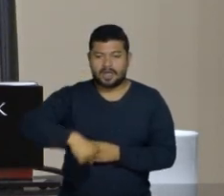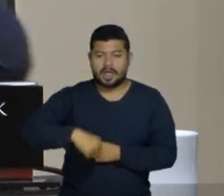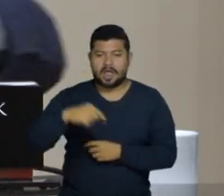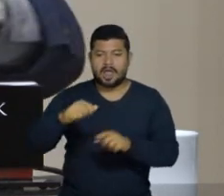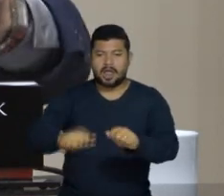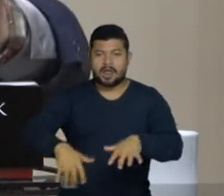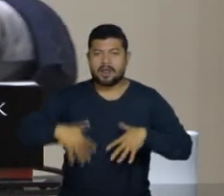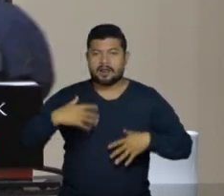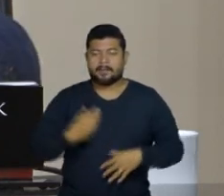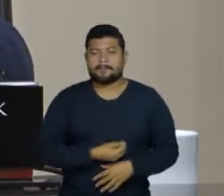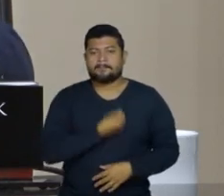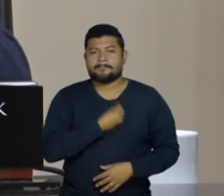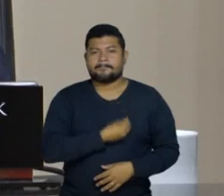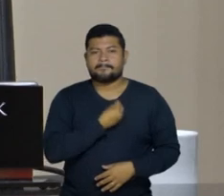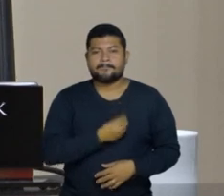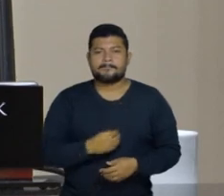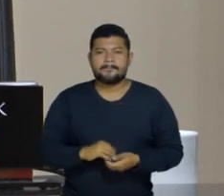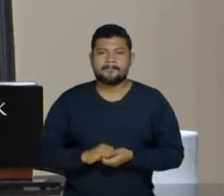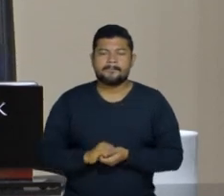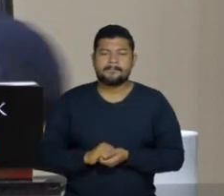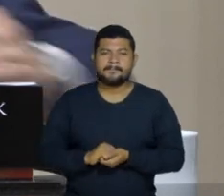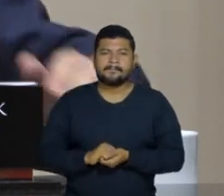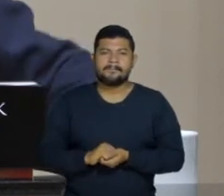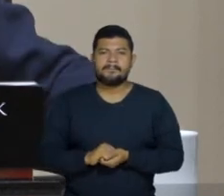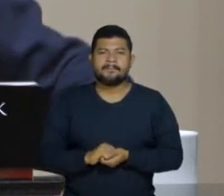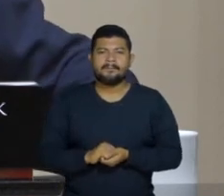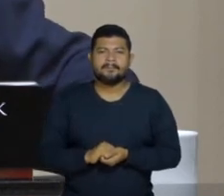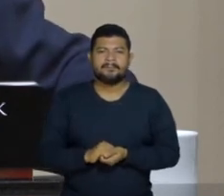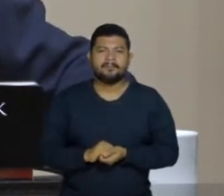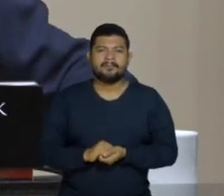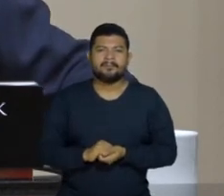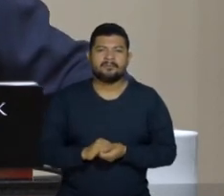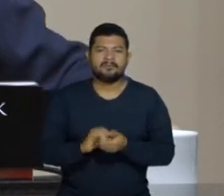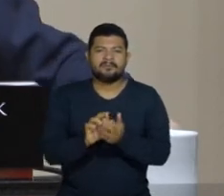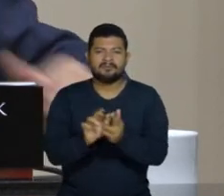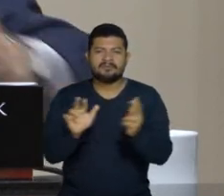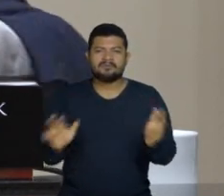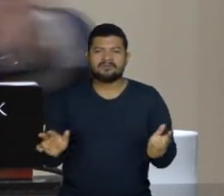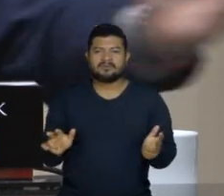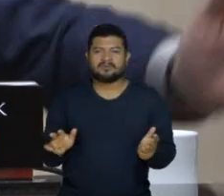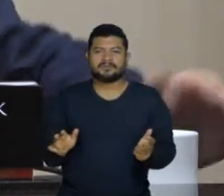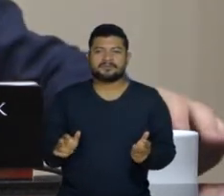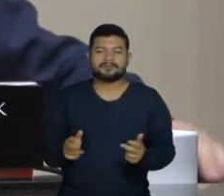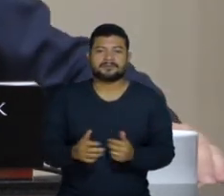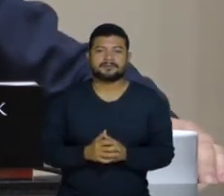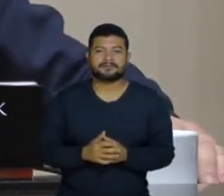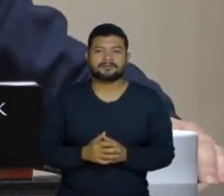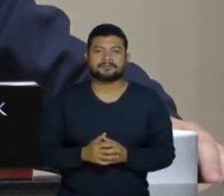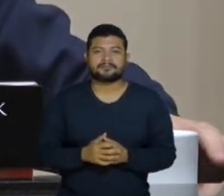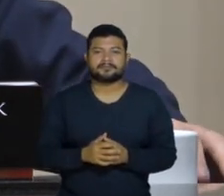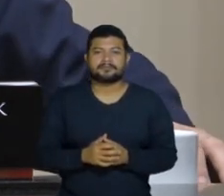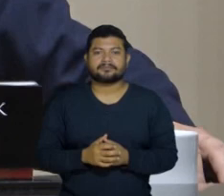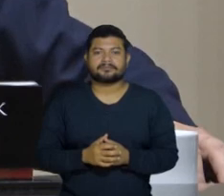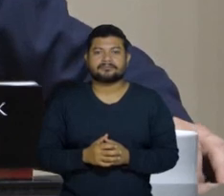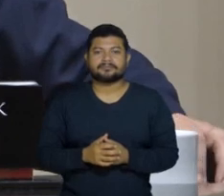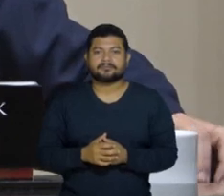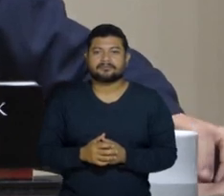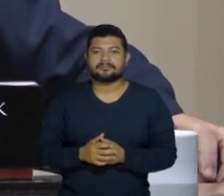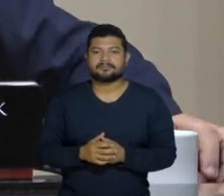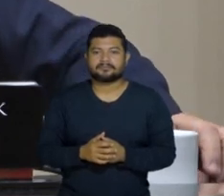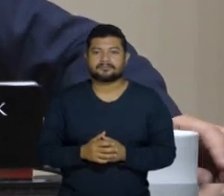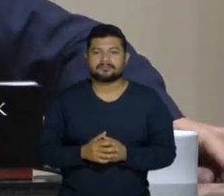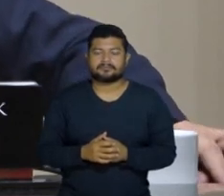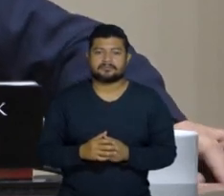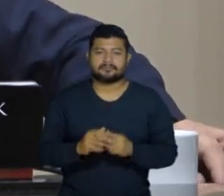Maurício, Mário Mota, Zé Milton, Pepe, enfim, todos os deputados da